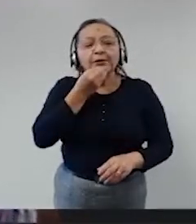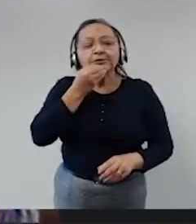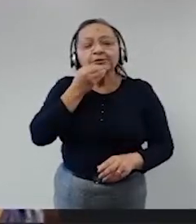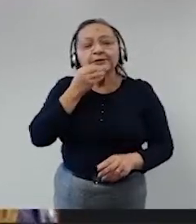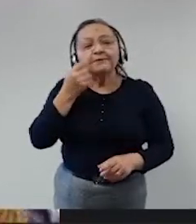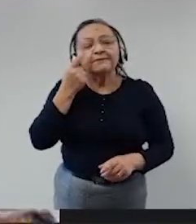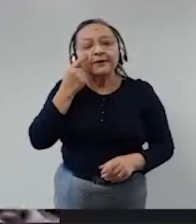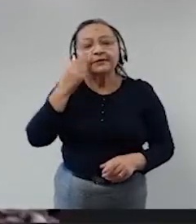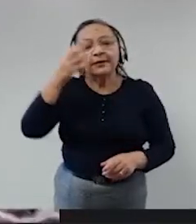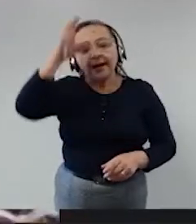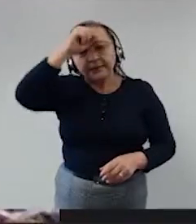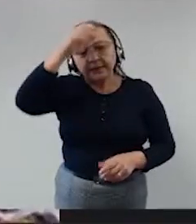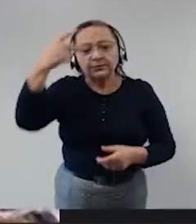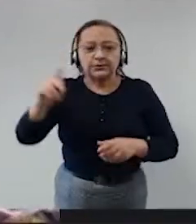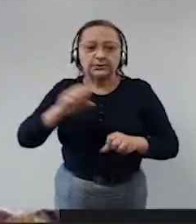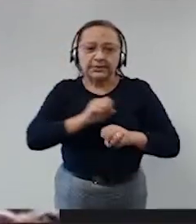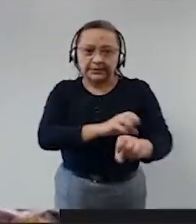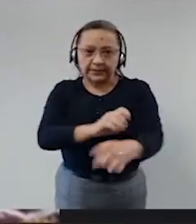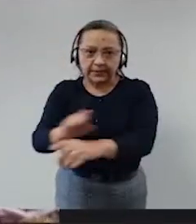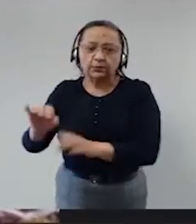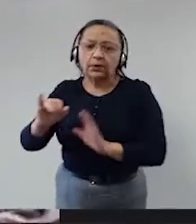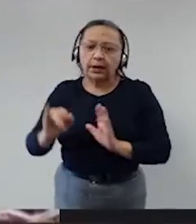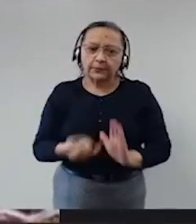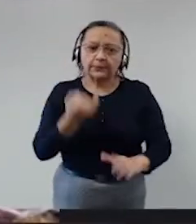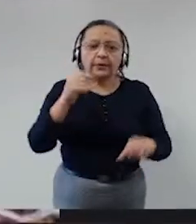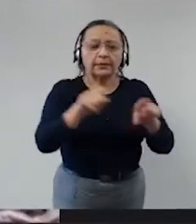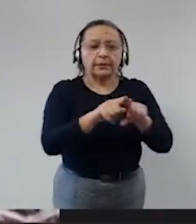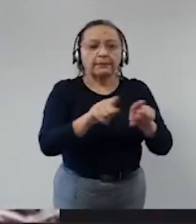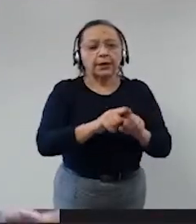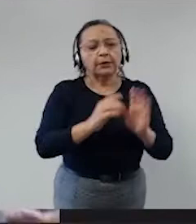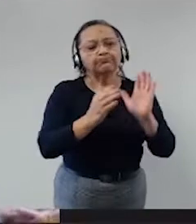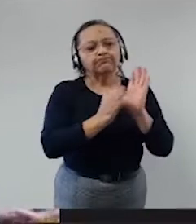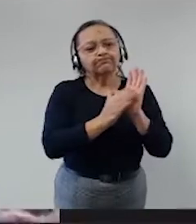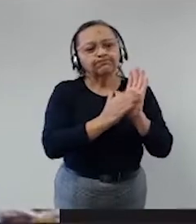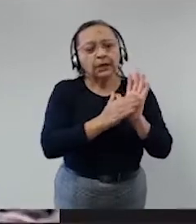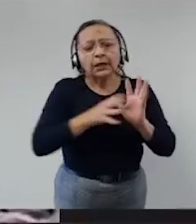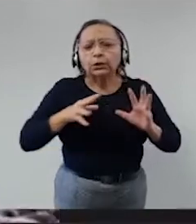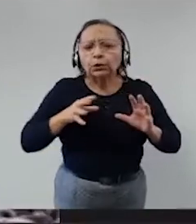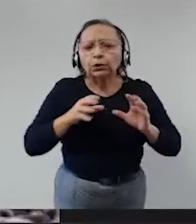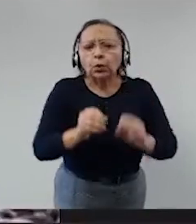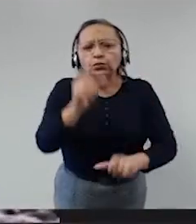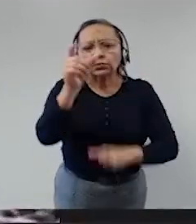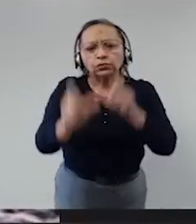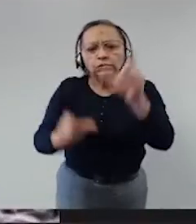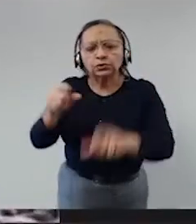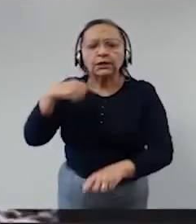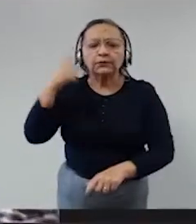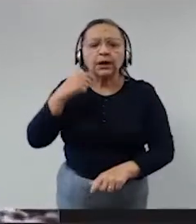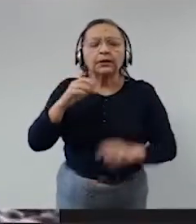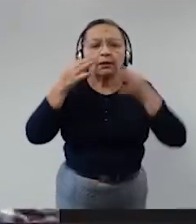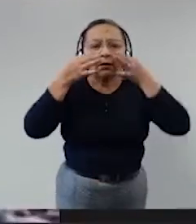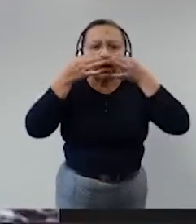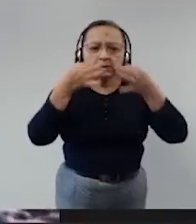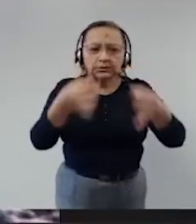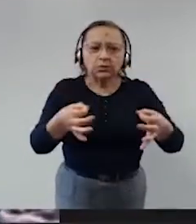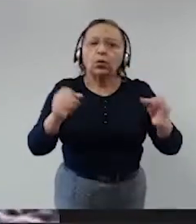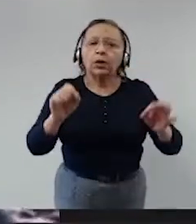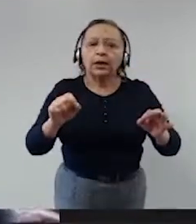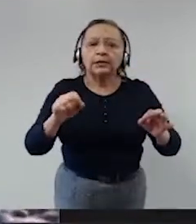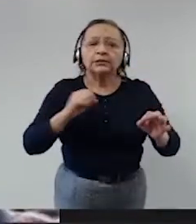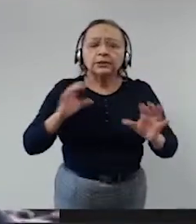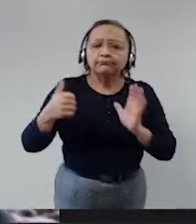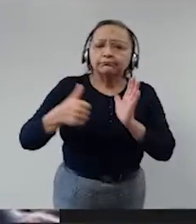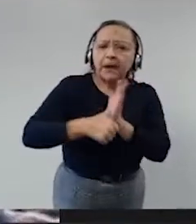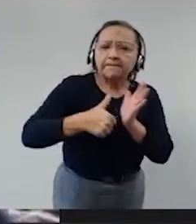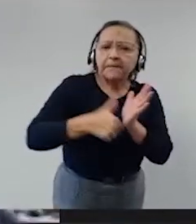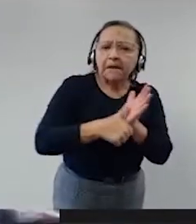vida. Aproveito também a conclamar todos os advogados que nos assistem para que se